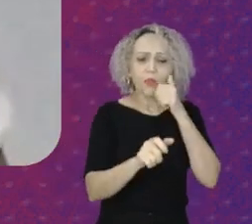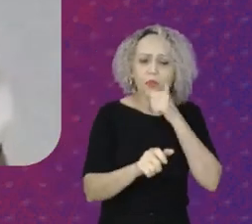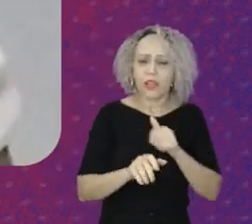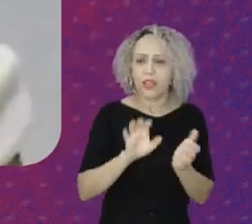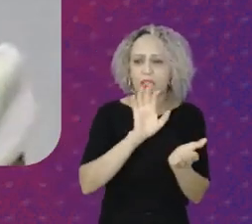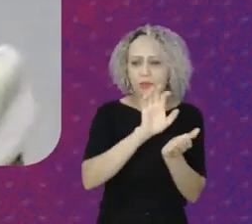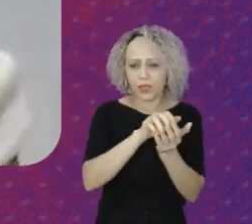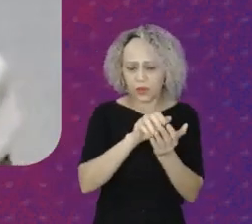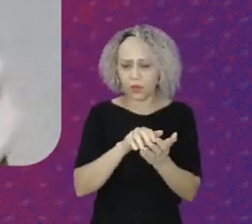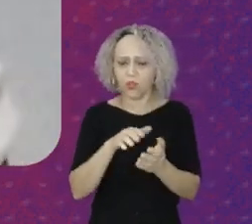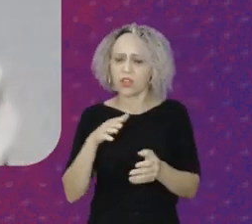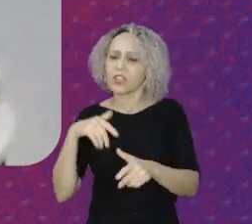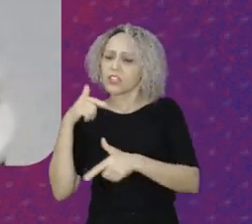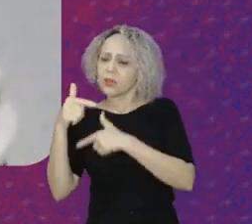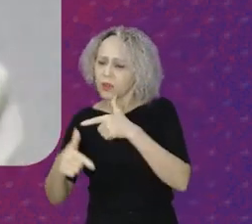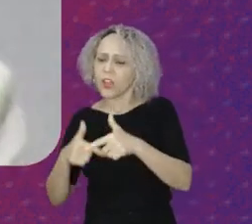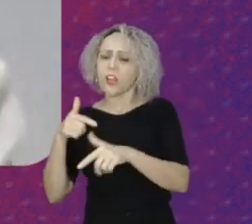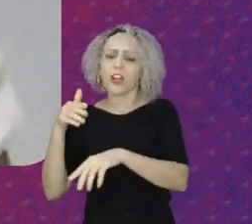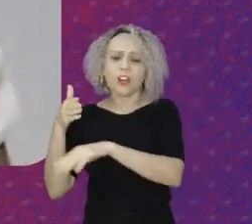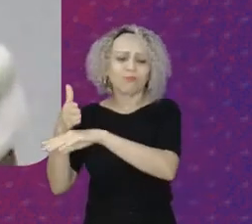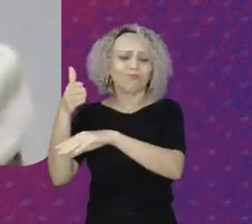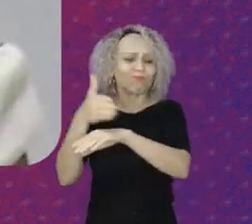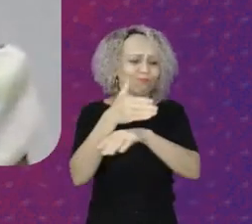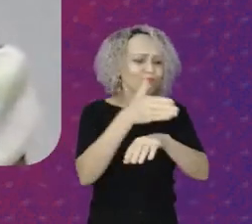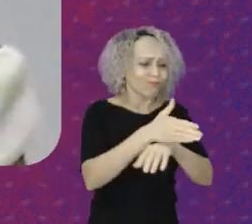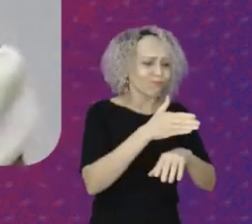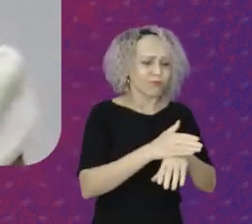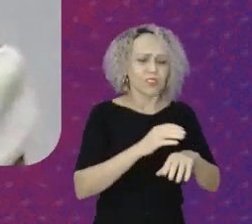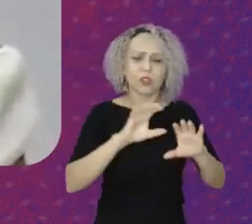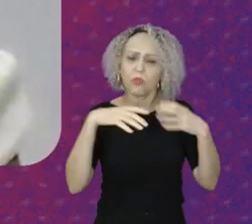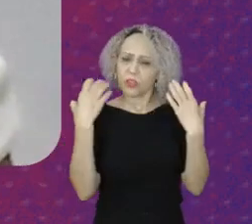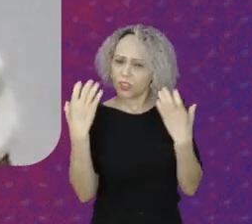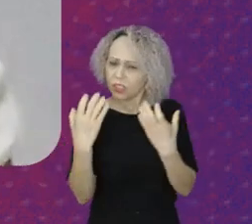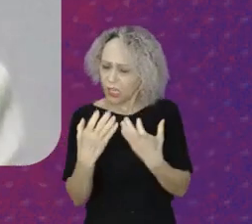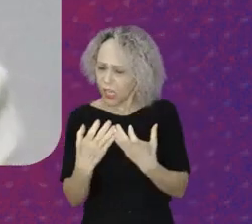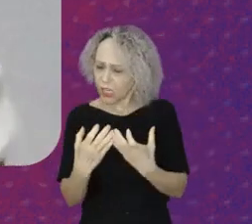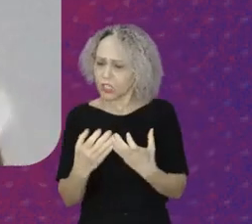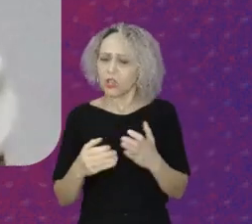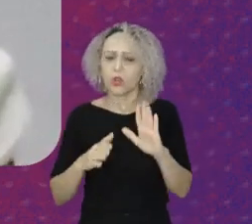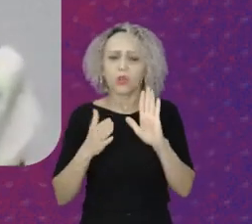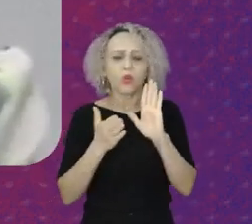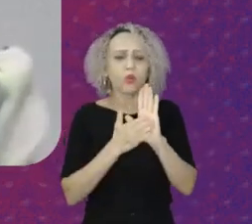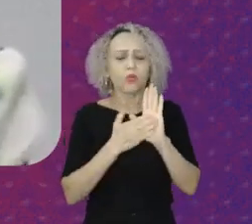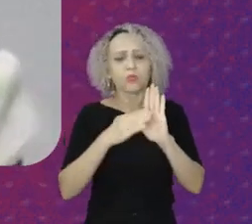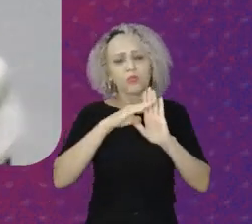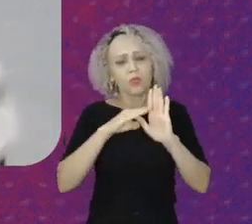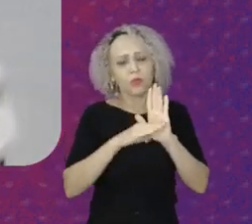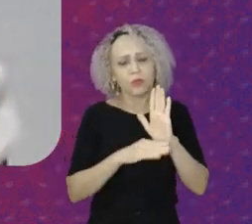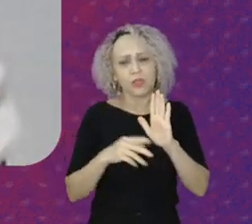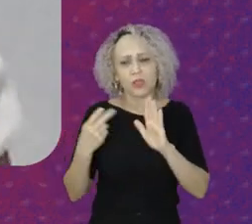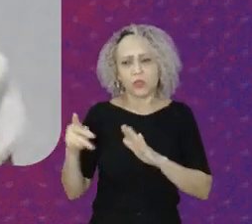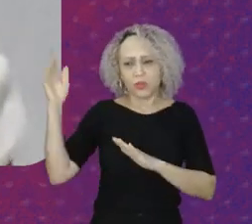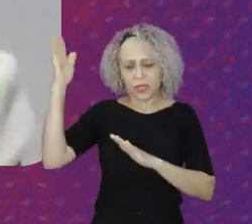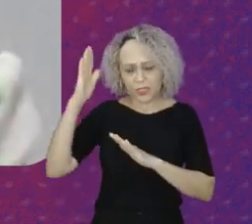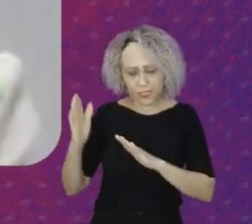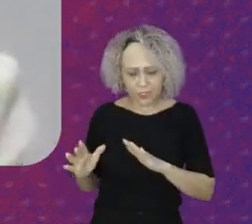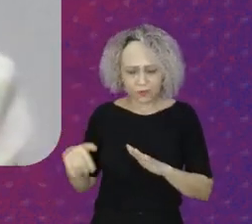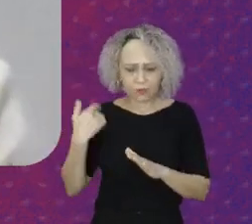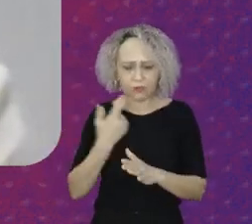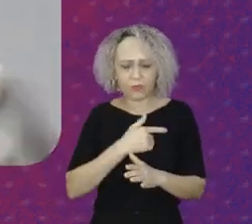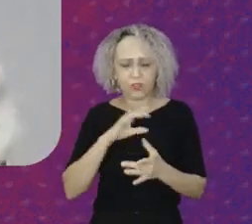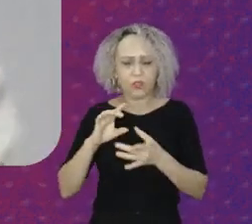no Nordeste como um todo, por que não dizer nessa integração com as pautas do Brasil, conjunta aí com o que foi e com o que